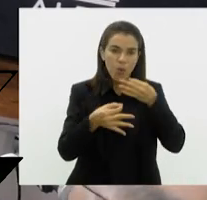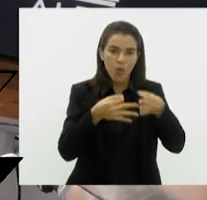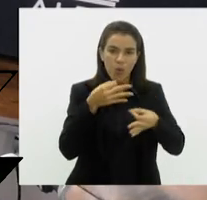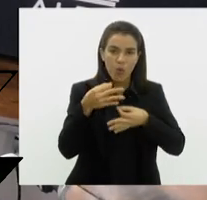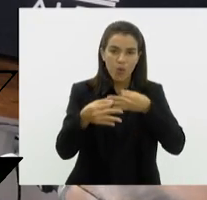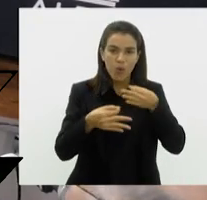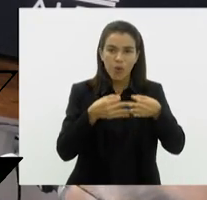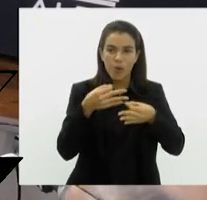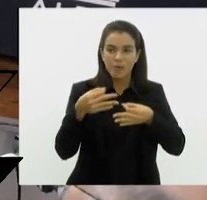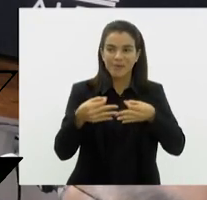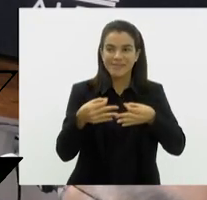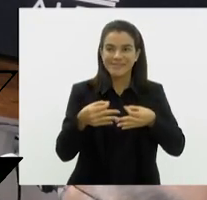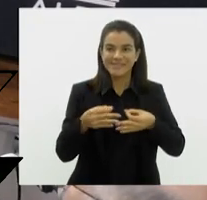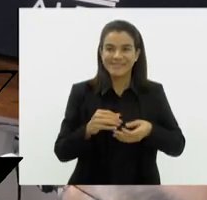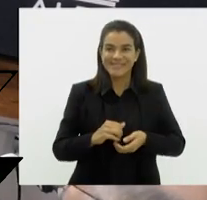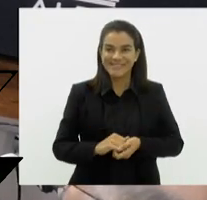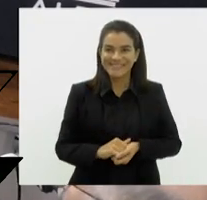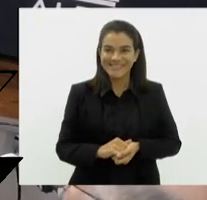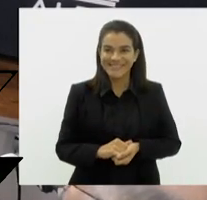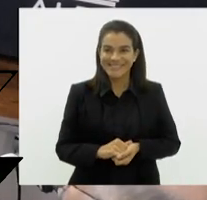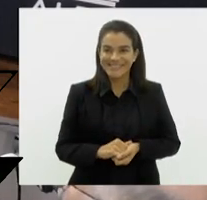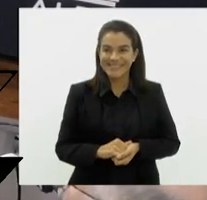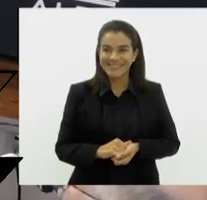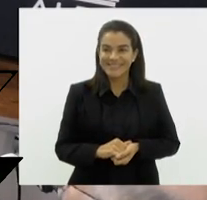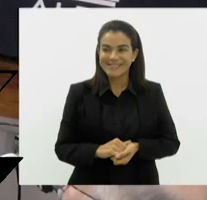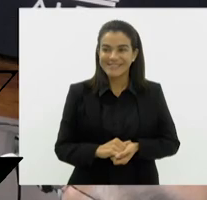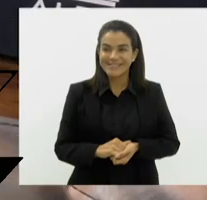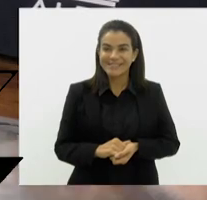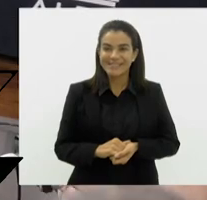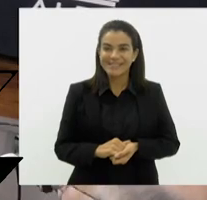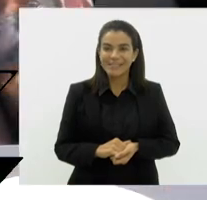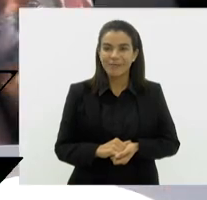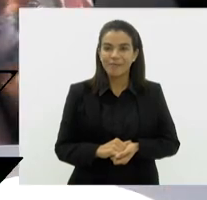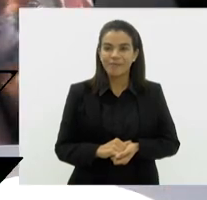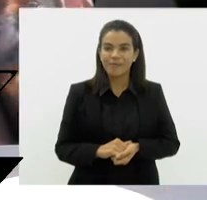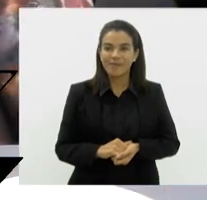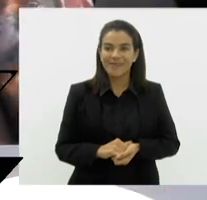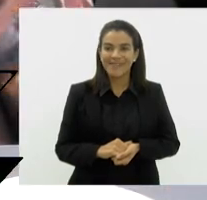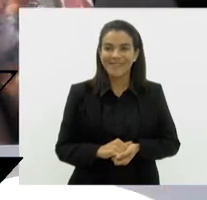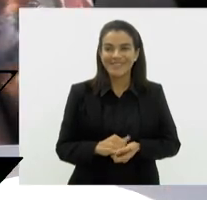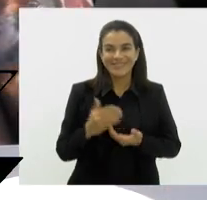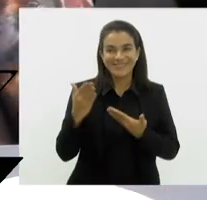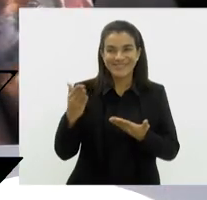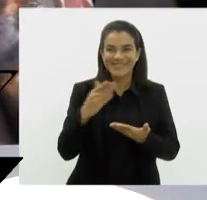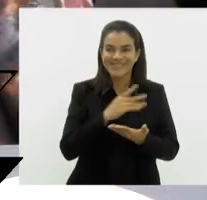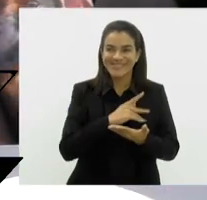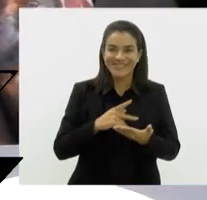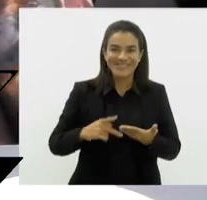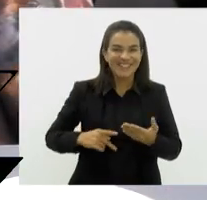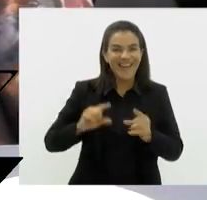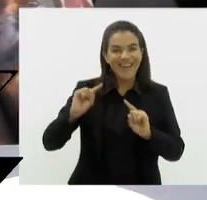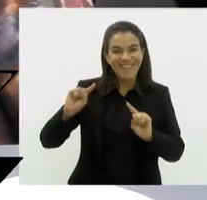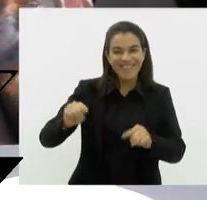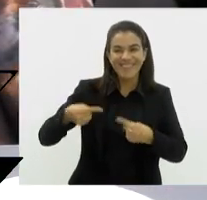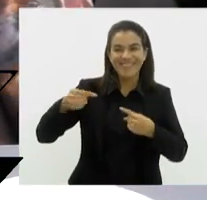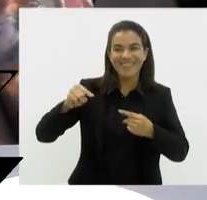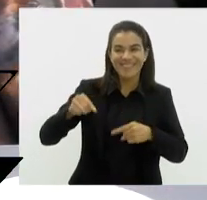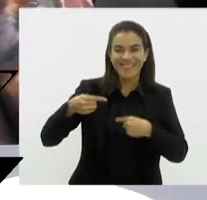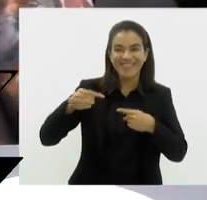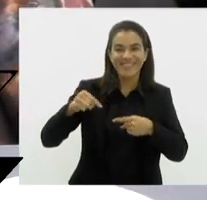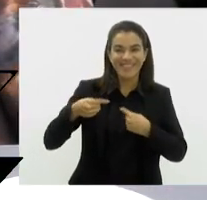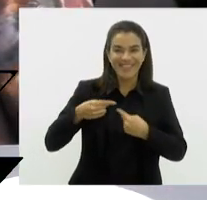dado bom dia para Vossa Excelência, né? Só para os demais. Não, desculpa. Pois é, não. Vossa Excelência está de perseguição agora com a minha